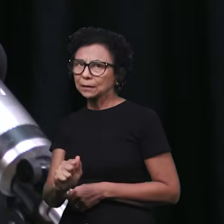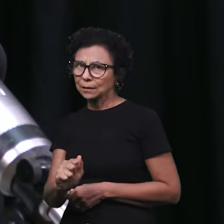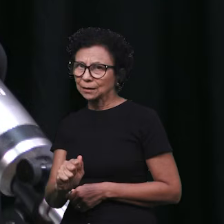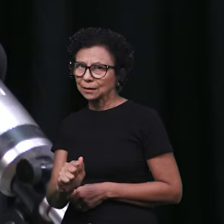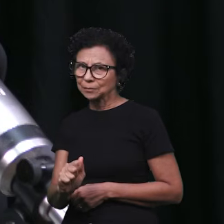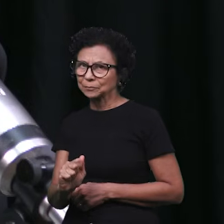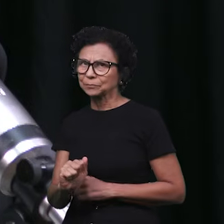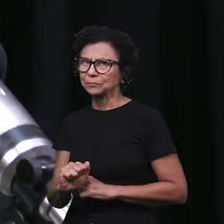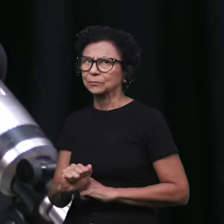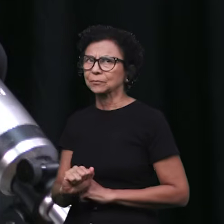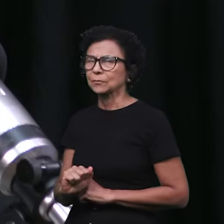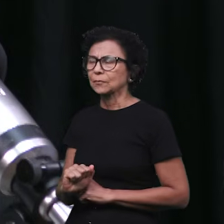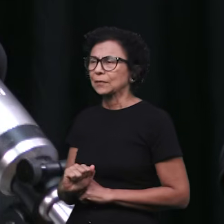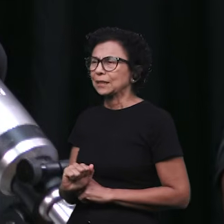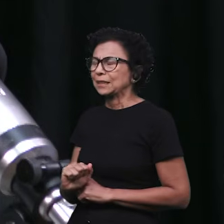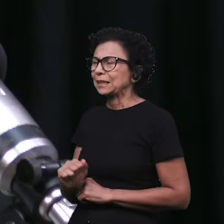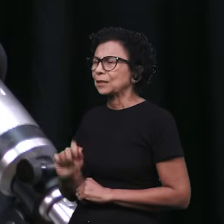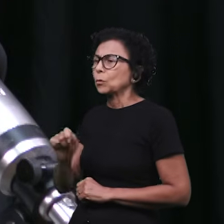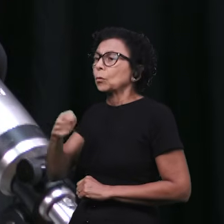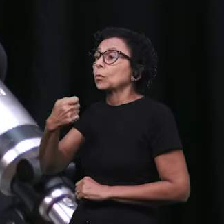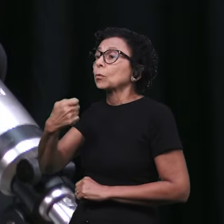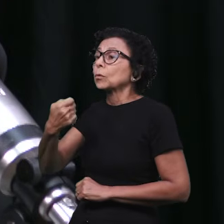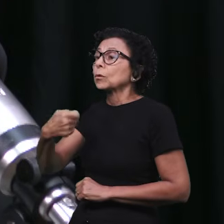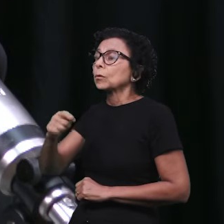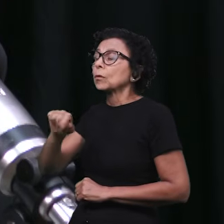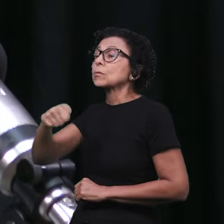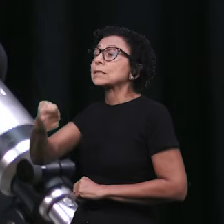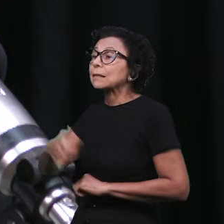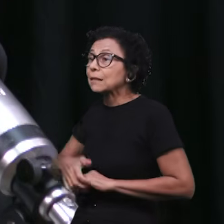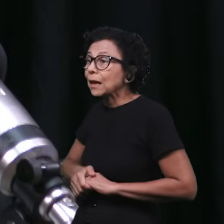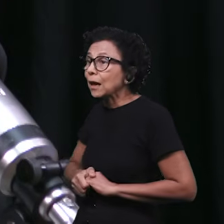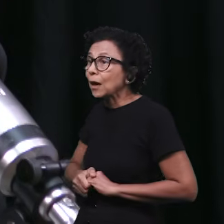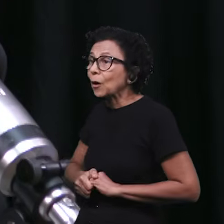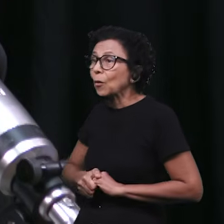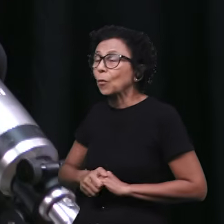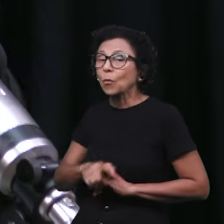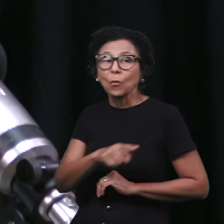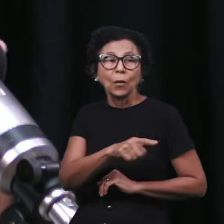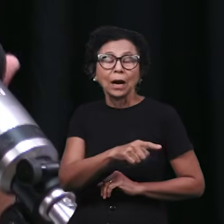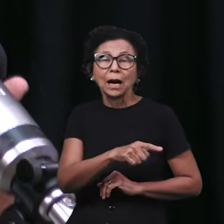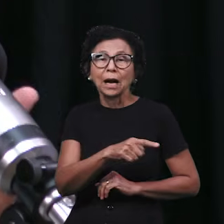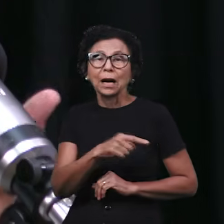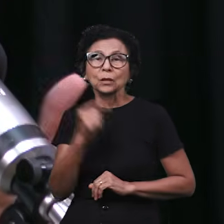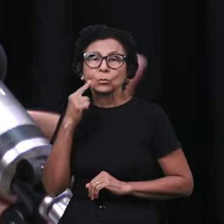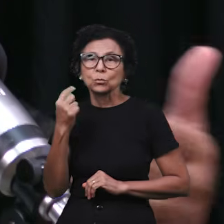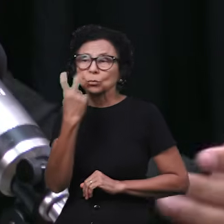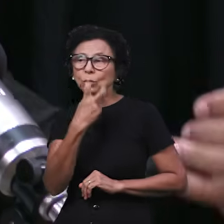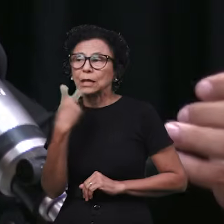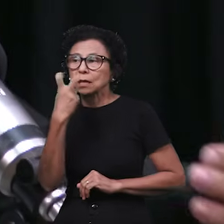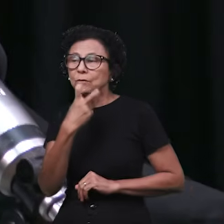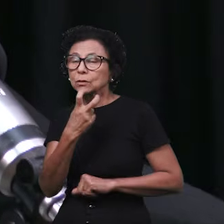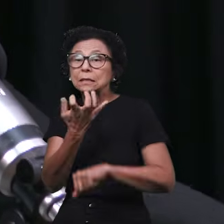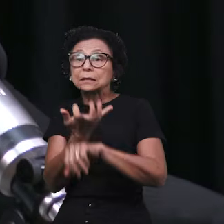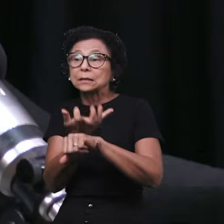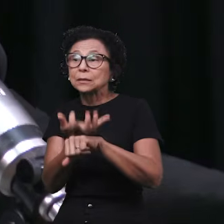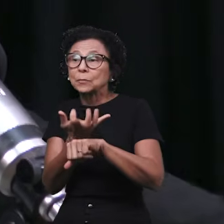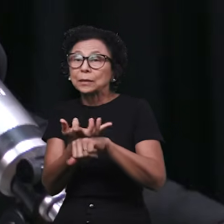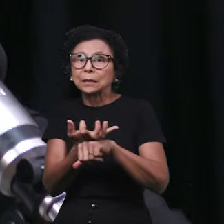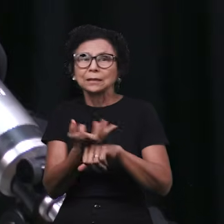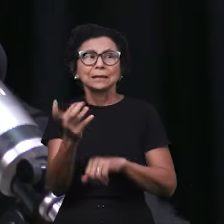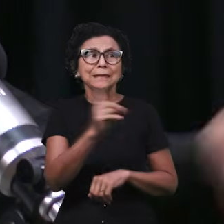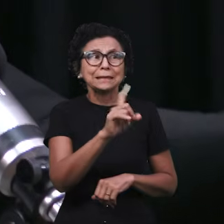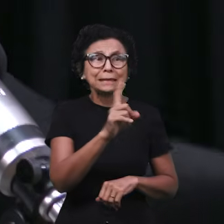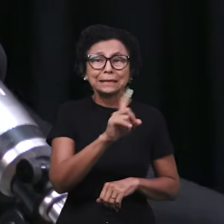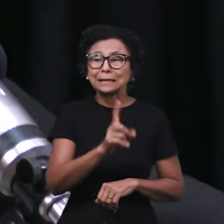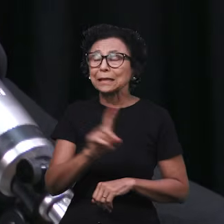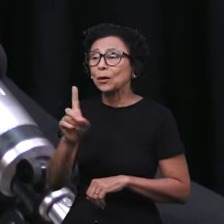Aí ele fez o sinal disso aqui, ó. Só que isso aqui é disciplina de escola. De escola. Falei, não, é o contexto. Aí o que eu fiz? Eu expliquei o contexto para ela, e aí ela sinalizou, e aí ficou claro.